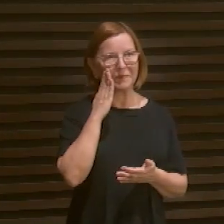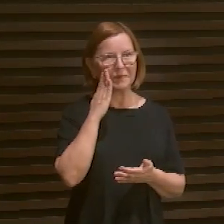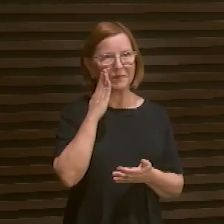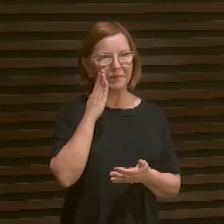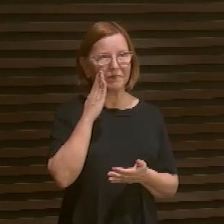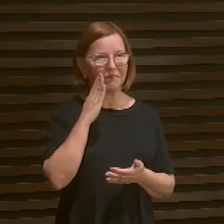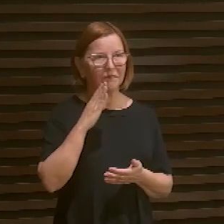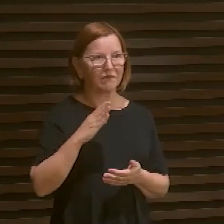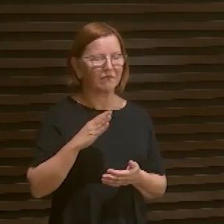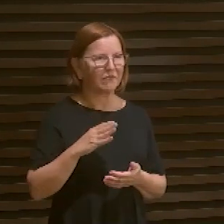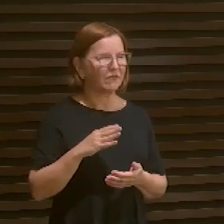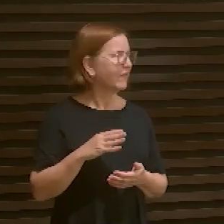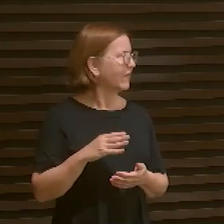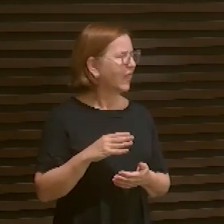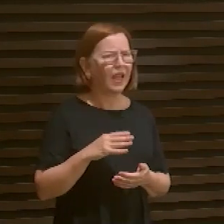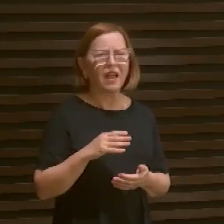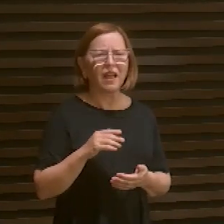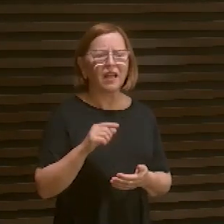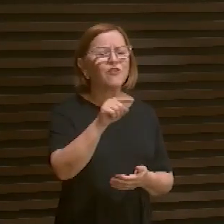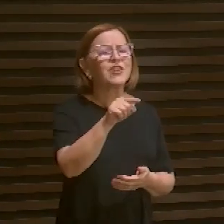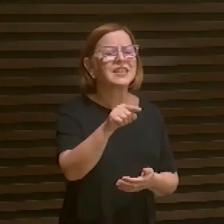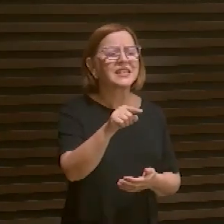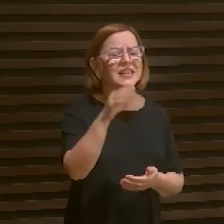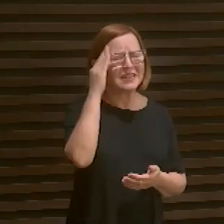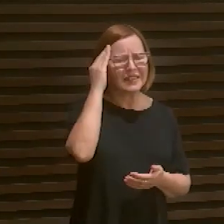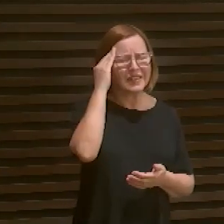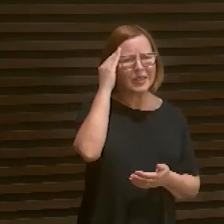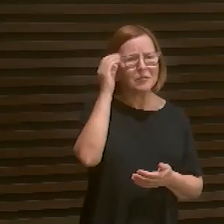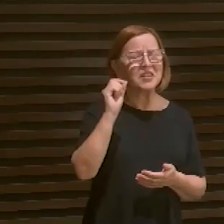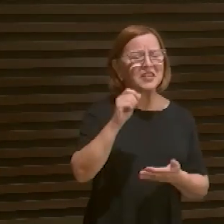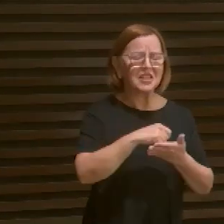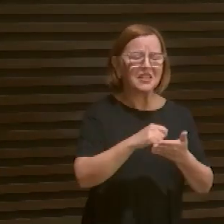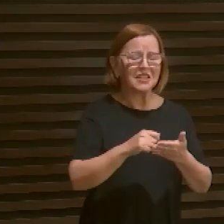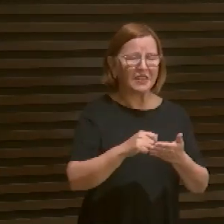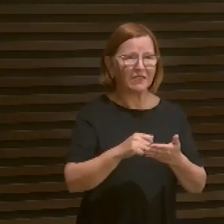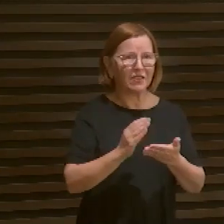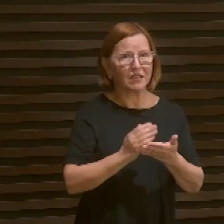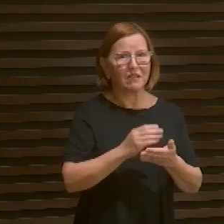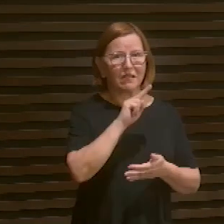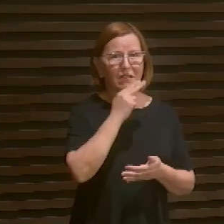Todo mundo aí, ele disse: você. Quem foi o escritor aos Hebreus? Ele disse: